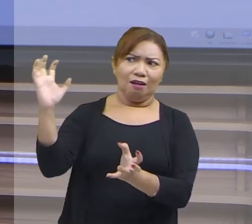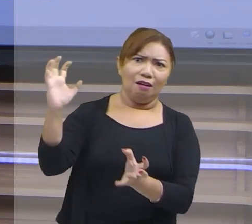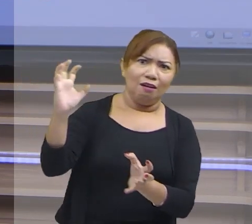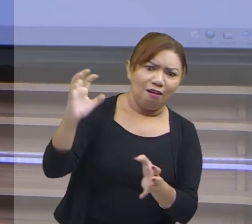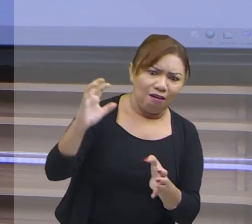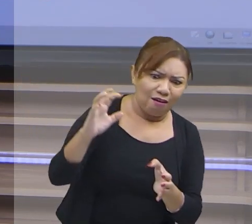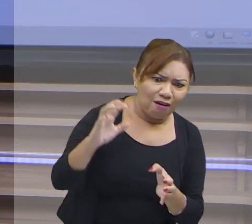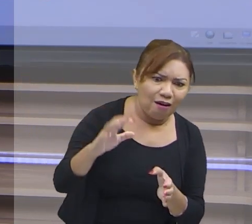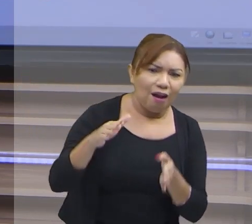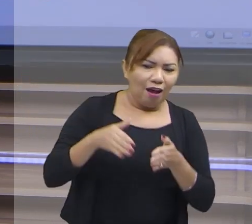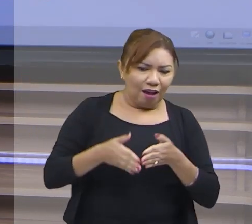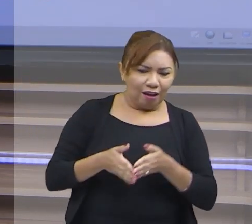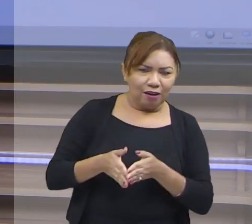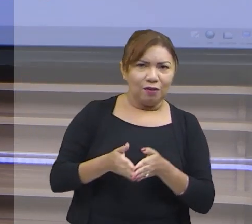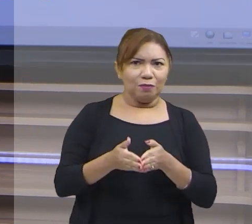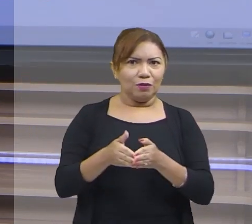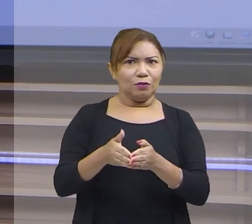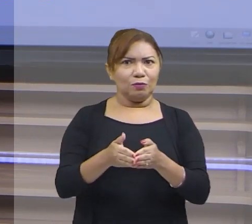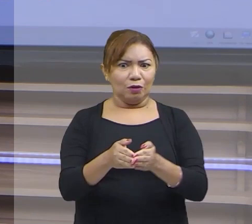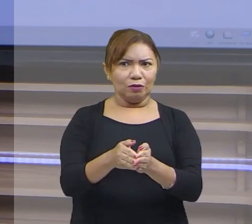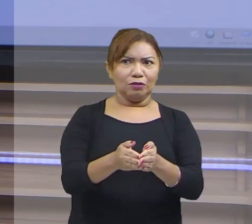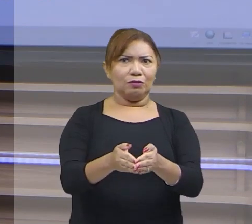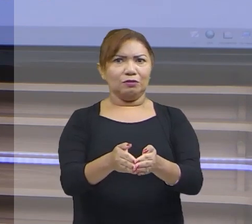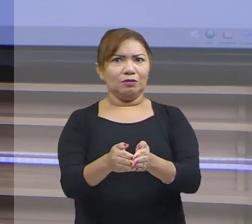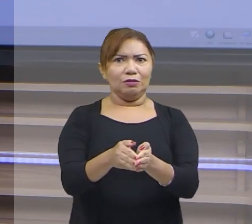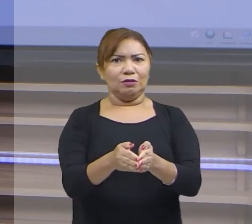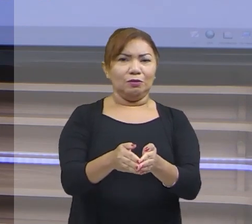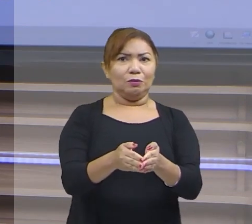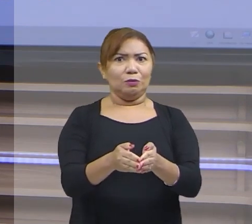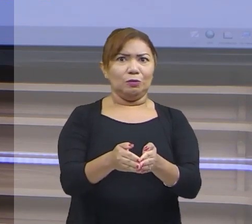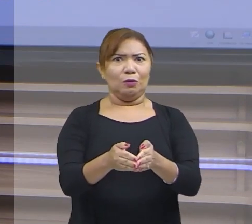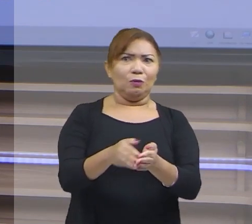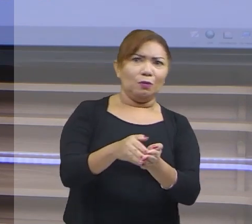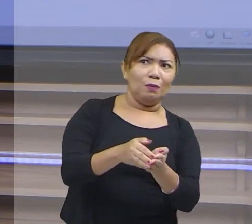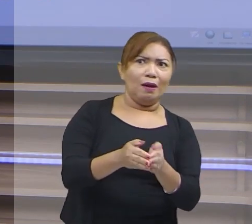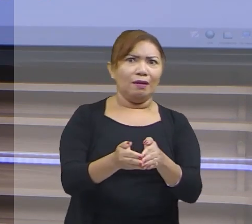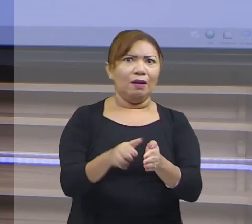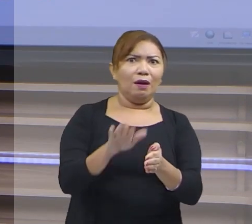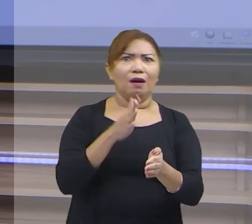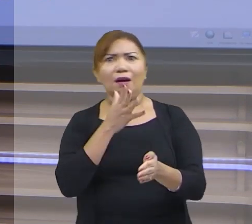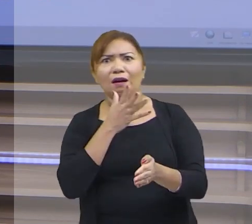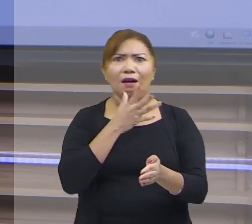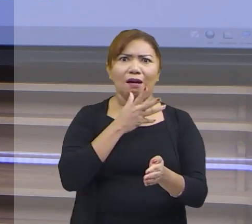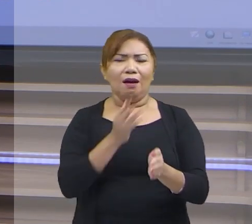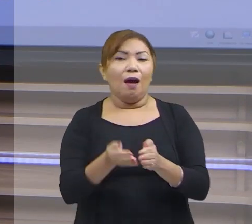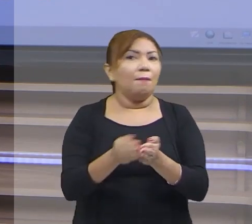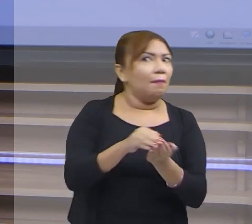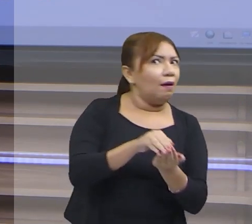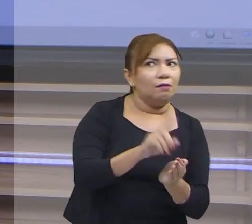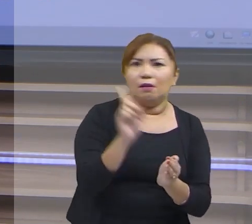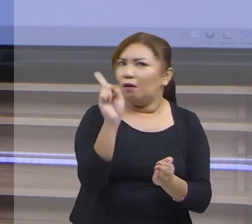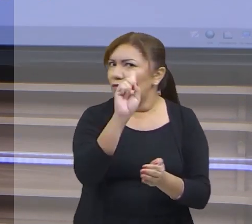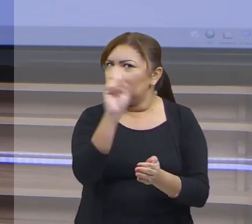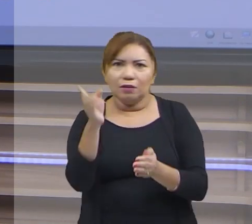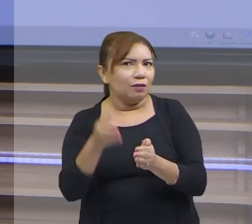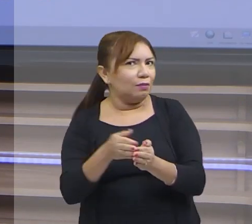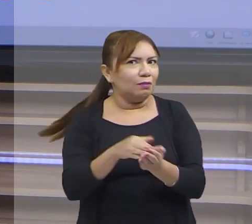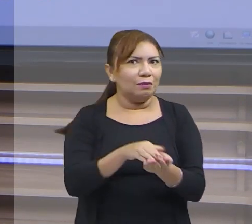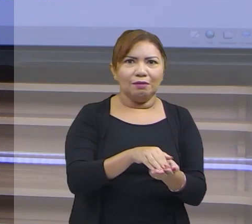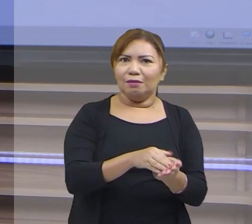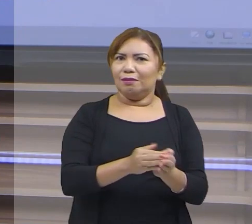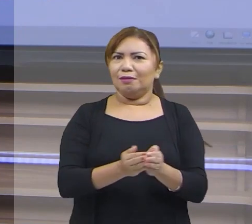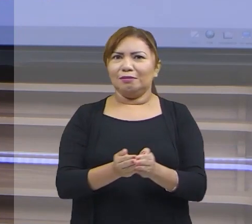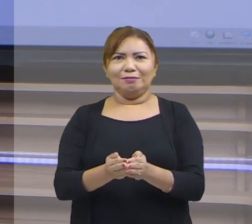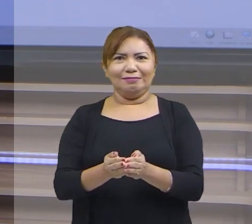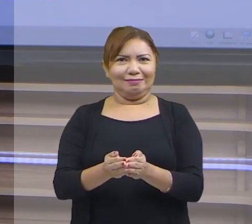se aproximou, e o pequeno bote dos índiozinhos quase, quase virou, mas não